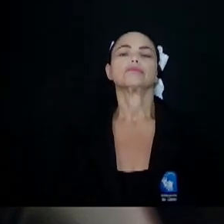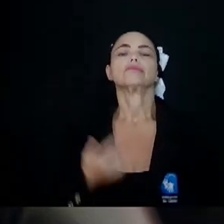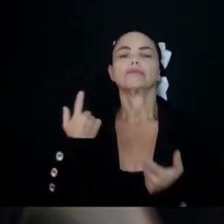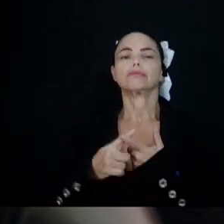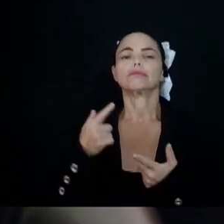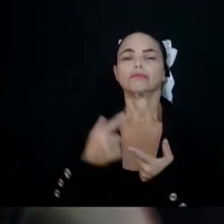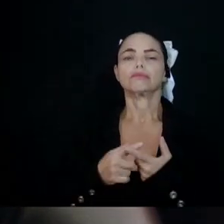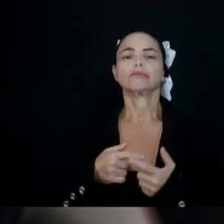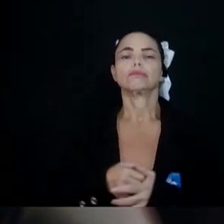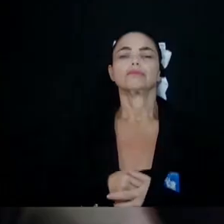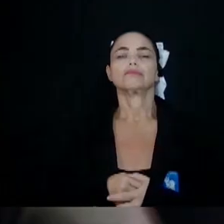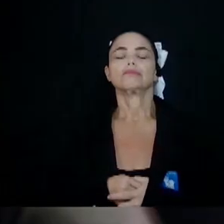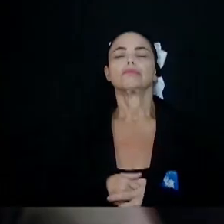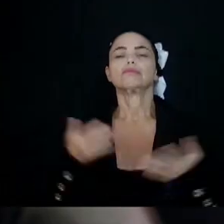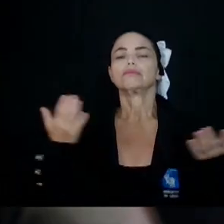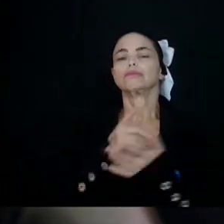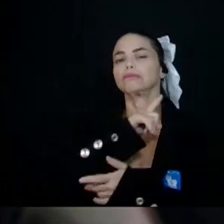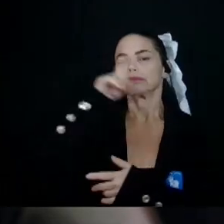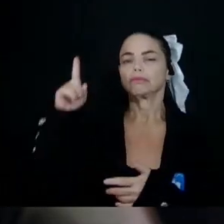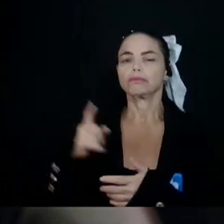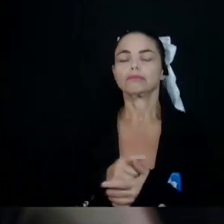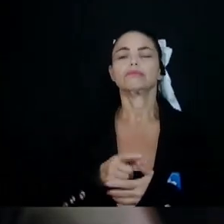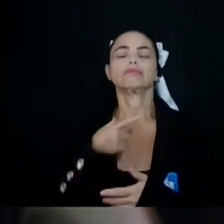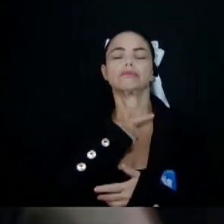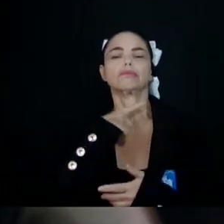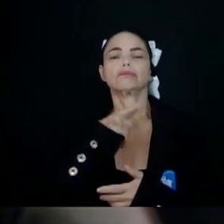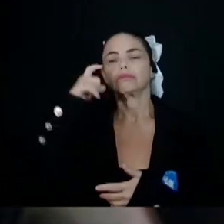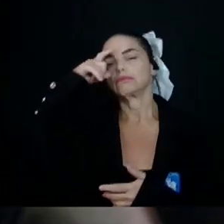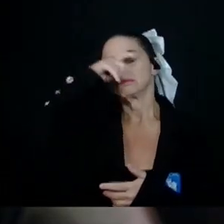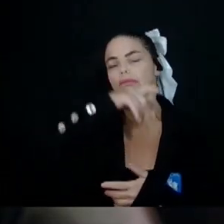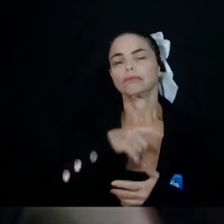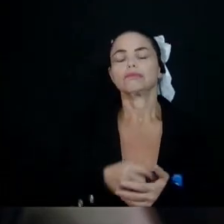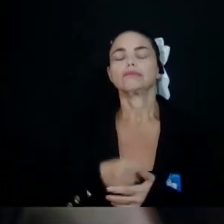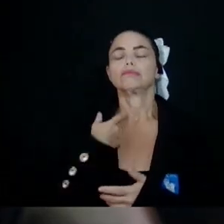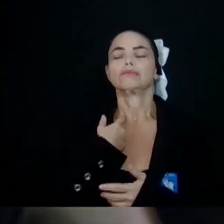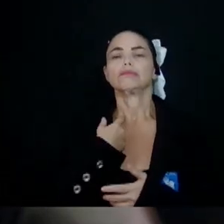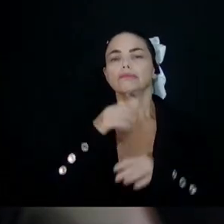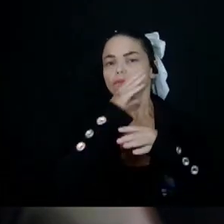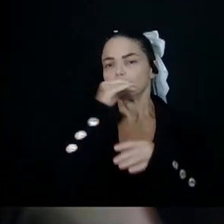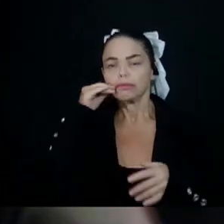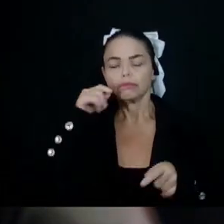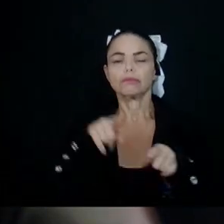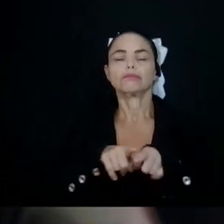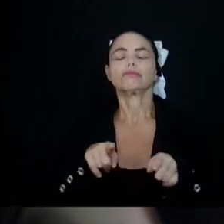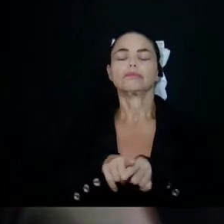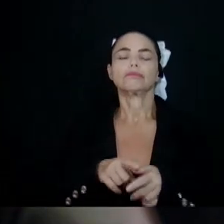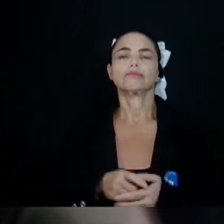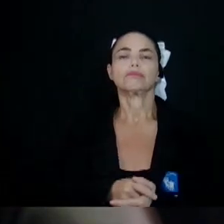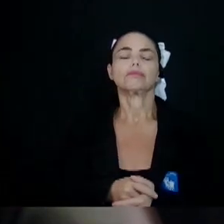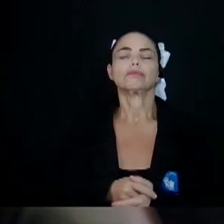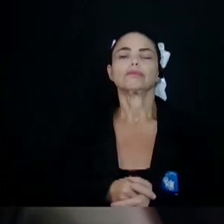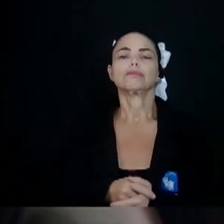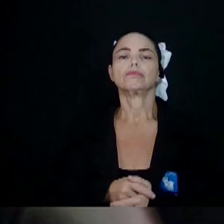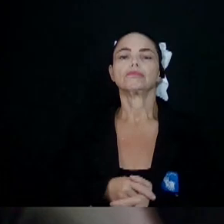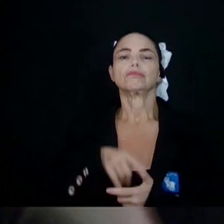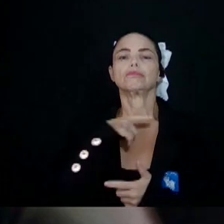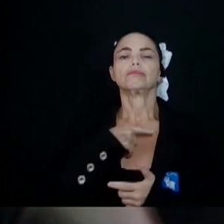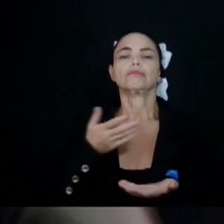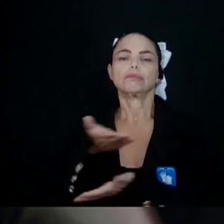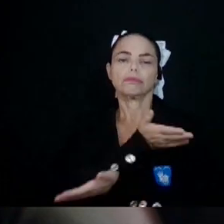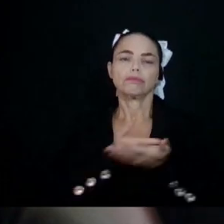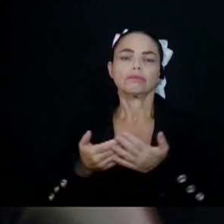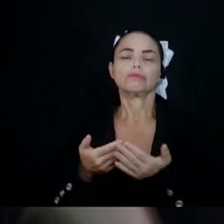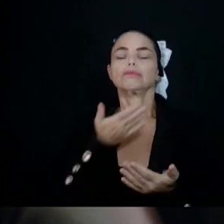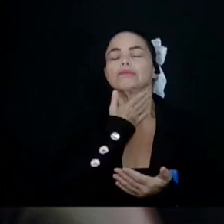porque hoje em dia as crianças têm uma dificuldade, os adolescentes também, uma dificuldade de se interagirem, de